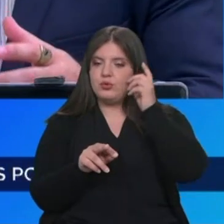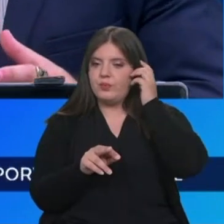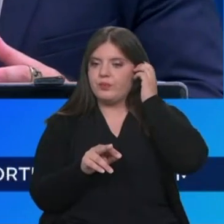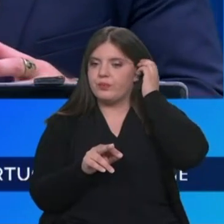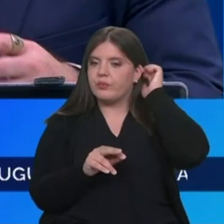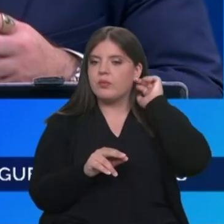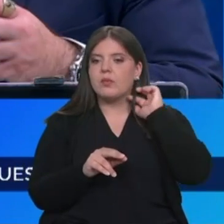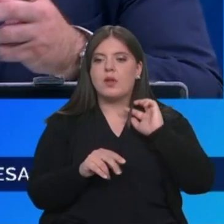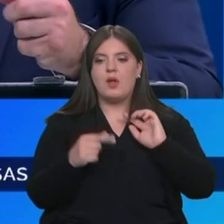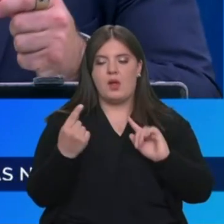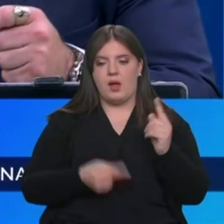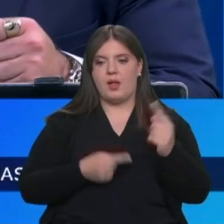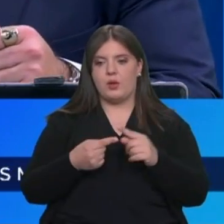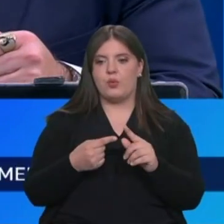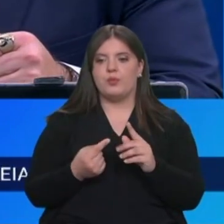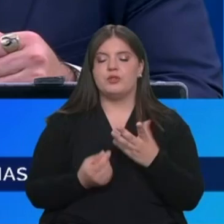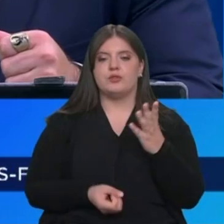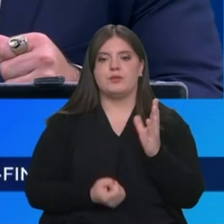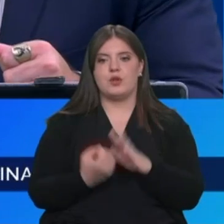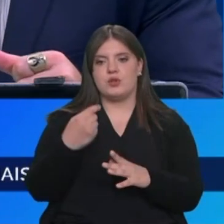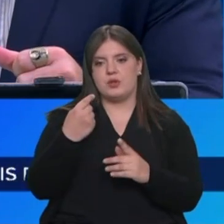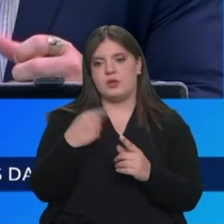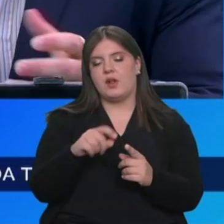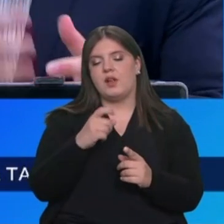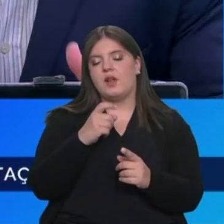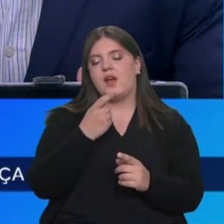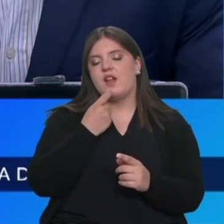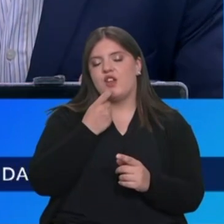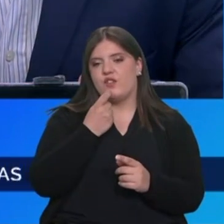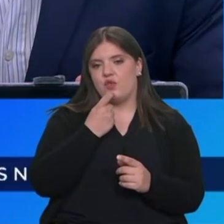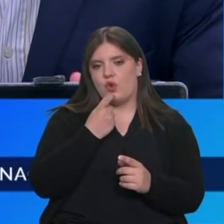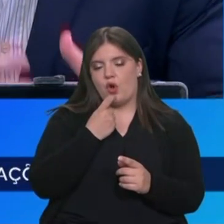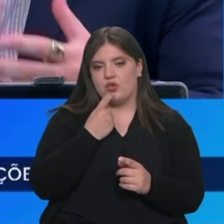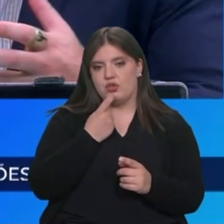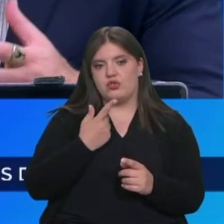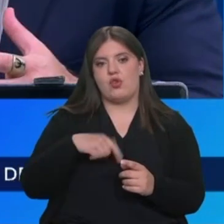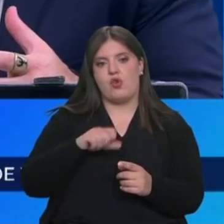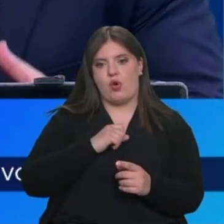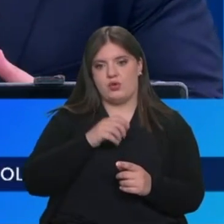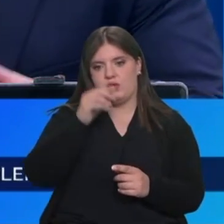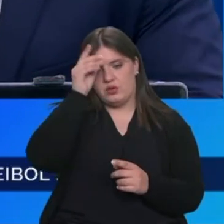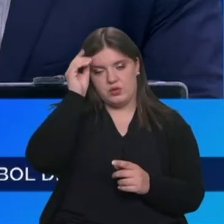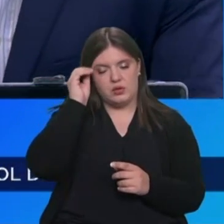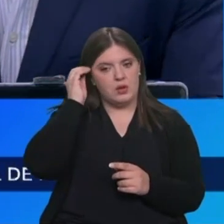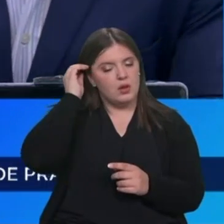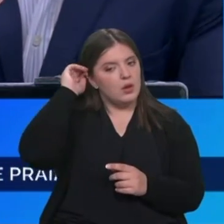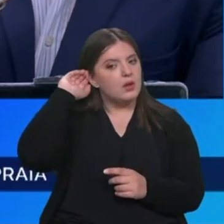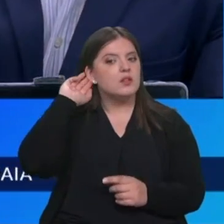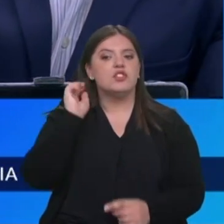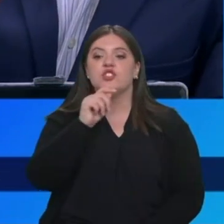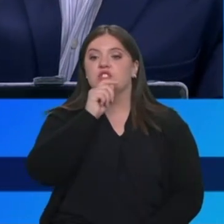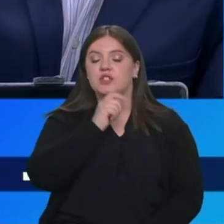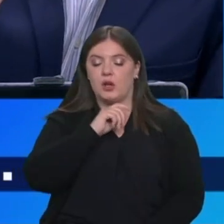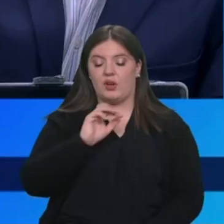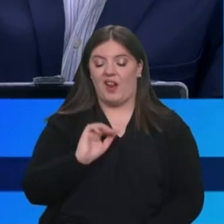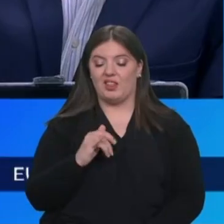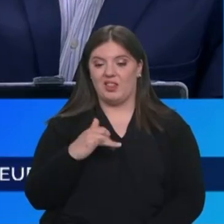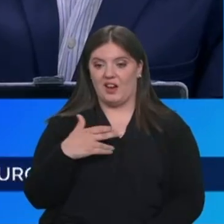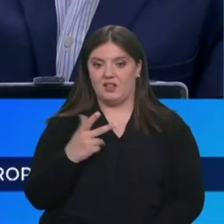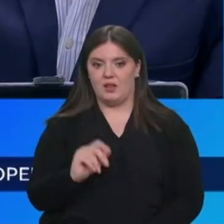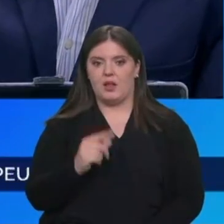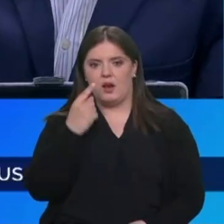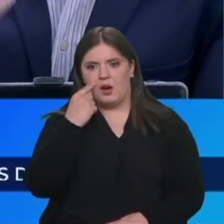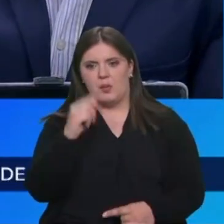é alguma das constituições geoquímicas de rochas no nosso planeta, de gelo na Antártida e até mesmo, imagina tu, de